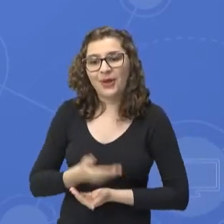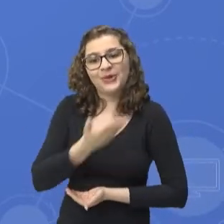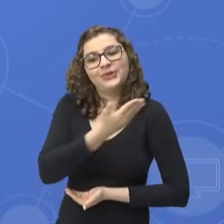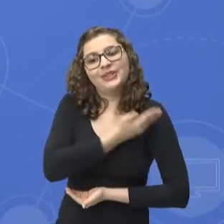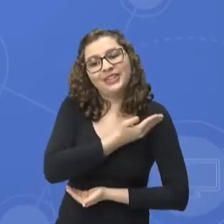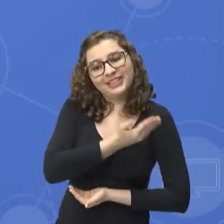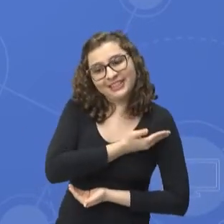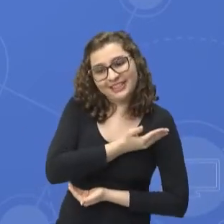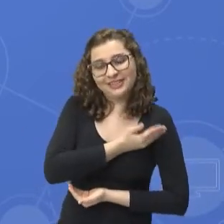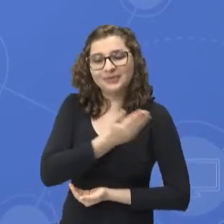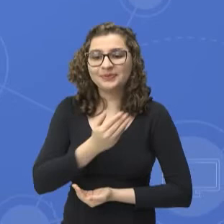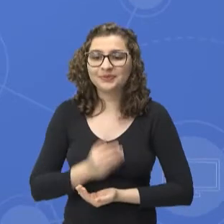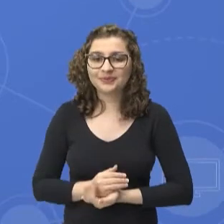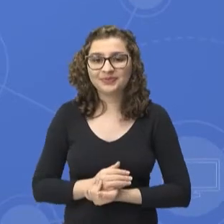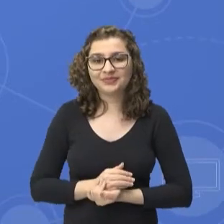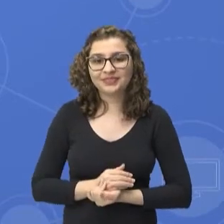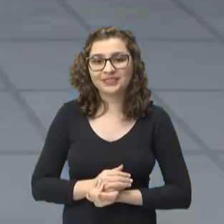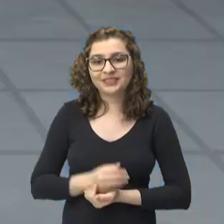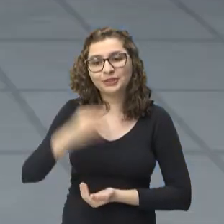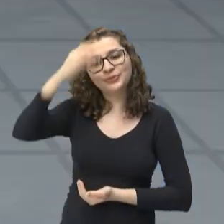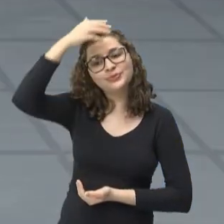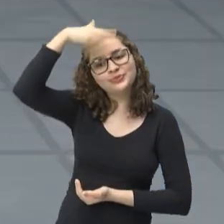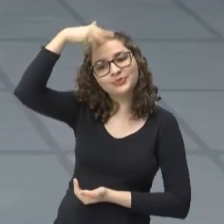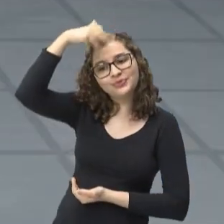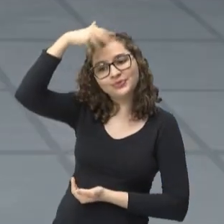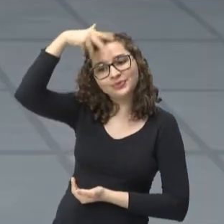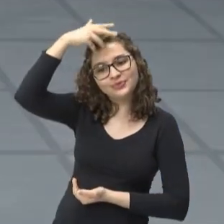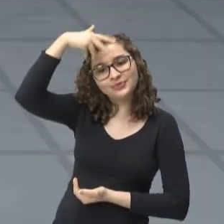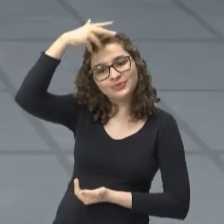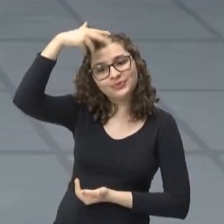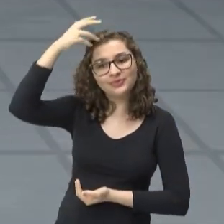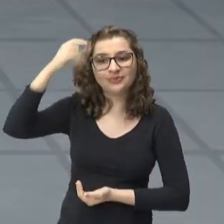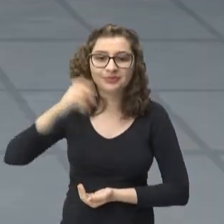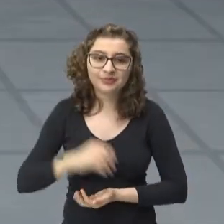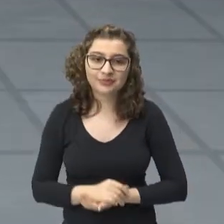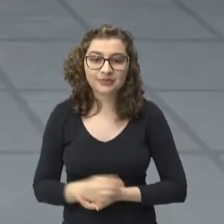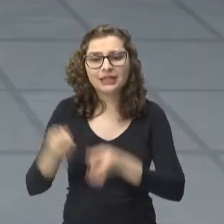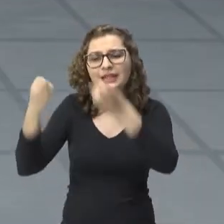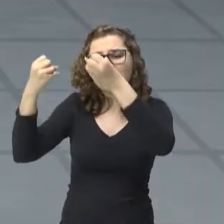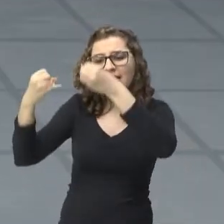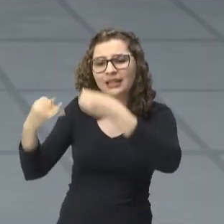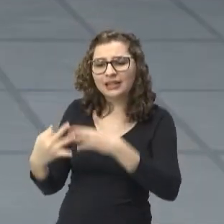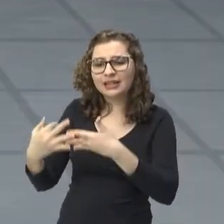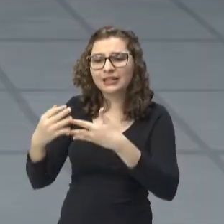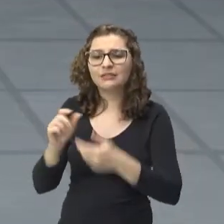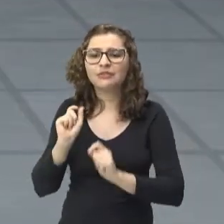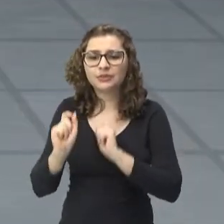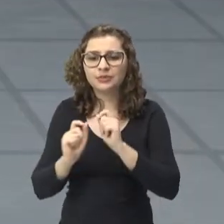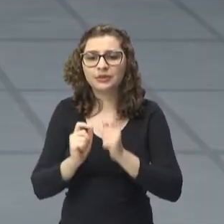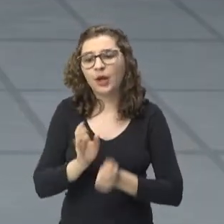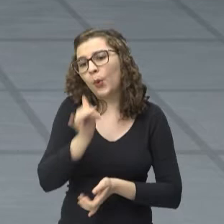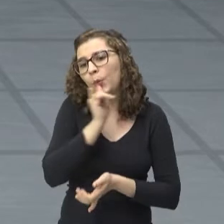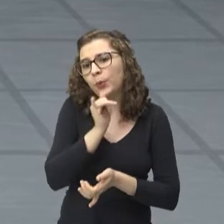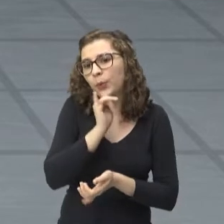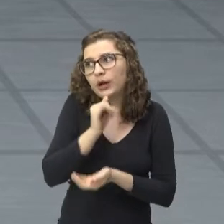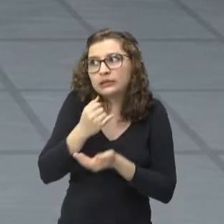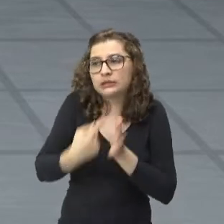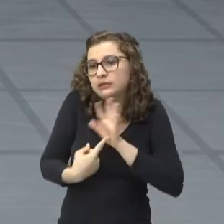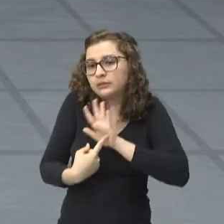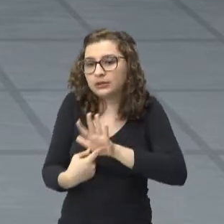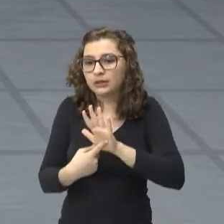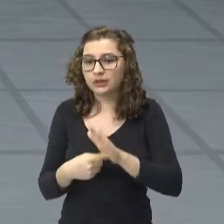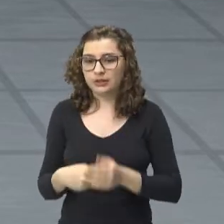aí o nosso amigo, né, o nosso Djurquinha, que vai explicar para nós aí, né, dar um exemplo, né,